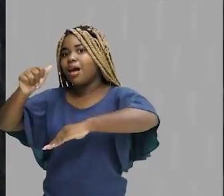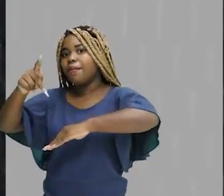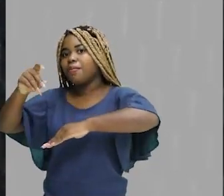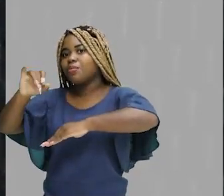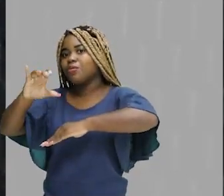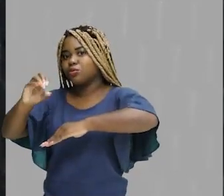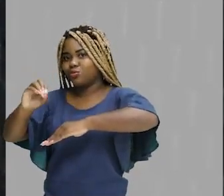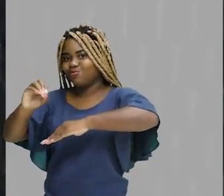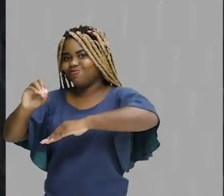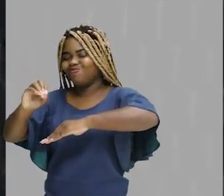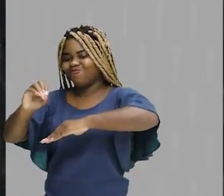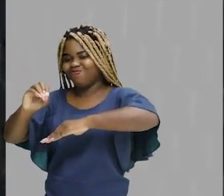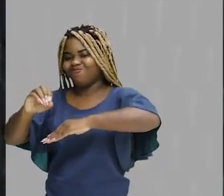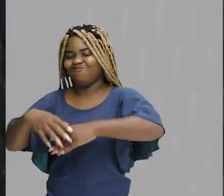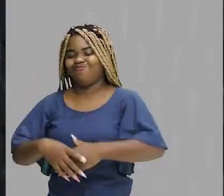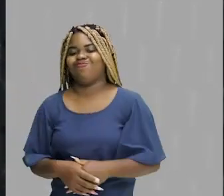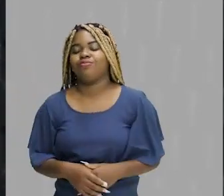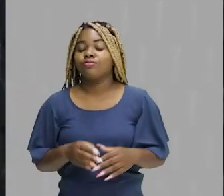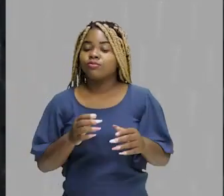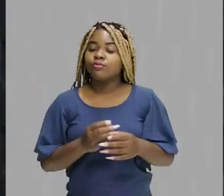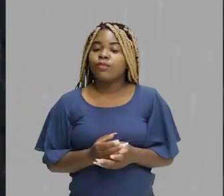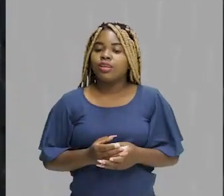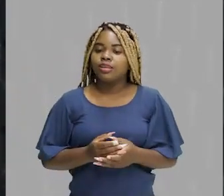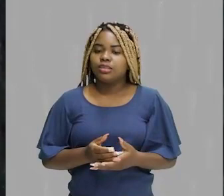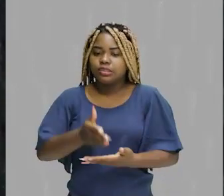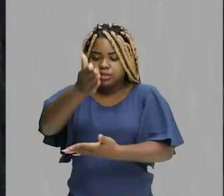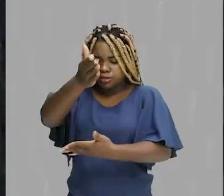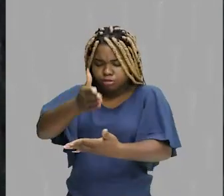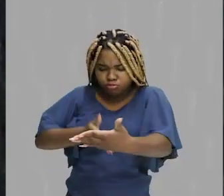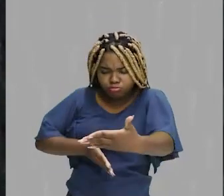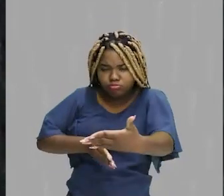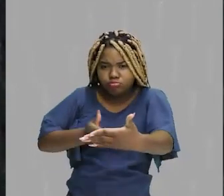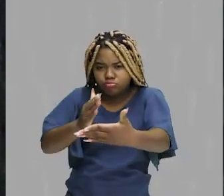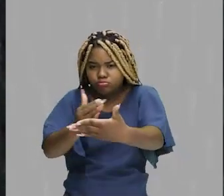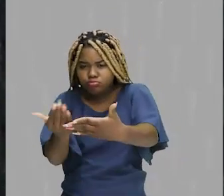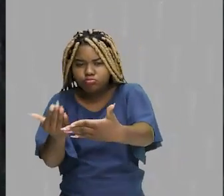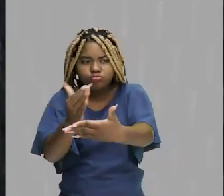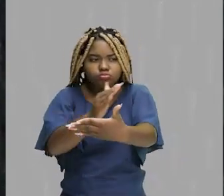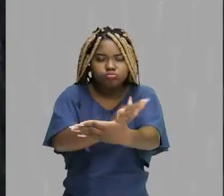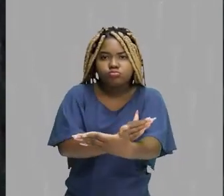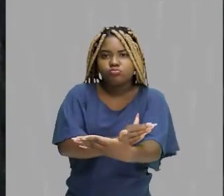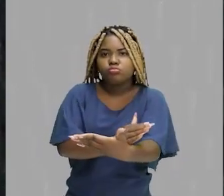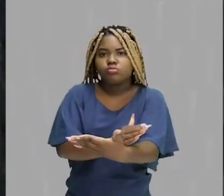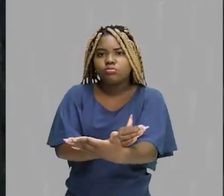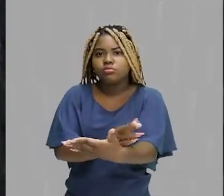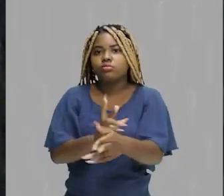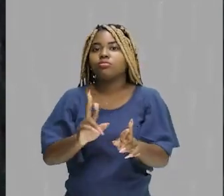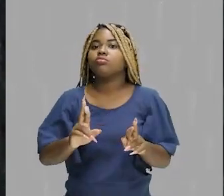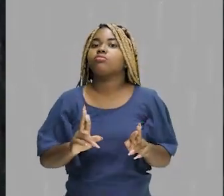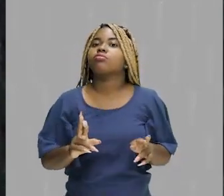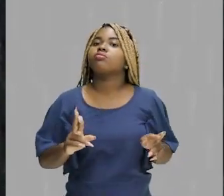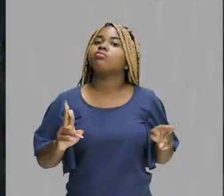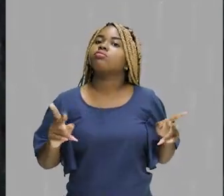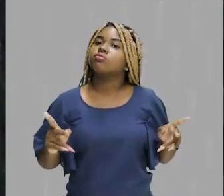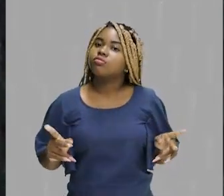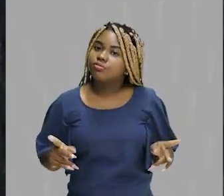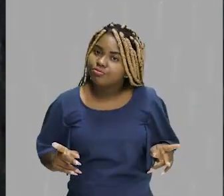escola. Se você dividir ela em duas partes, dividir ao meio, você não vai